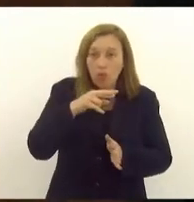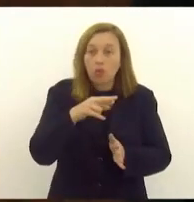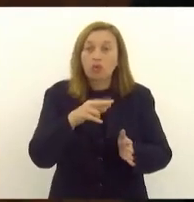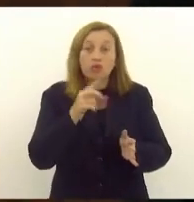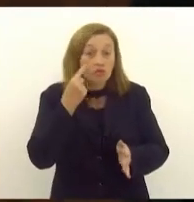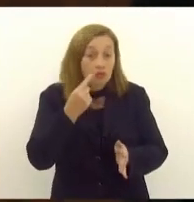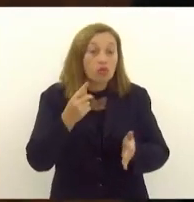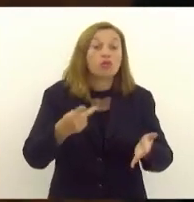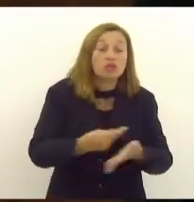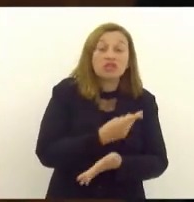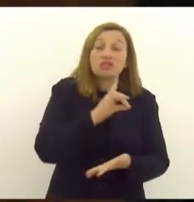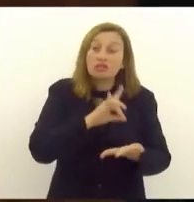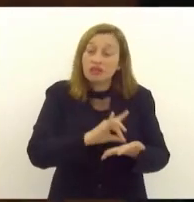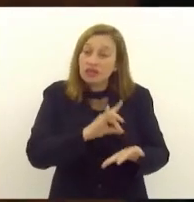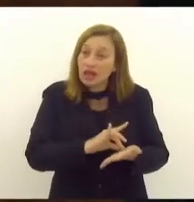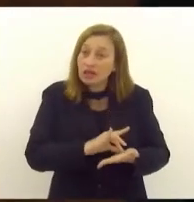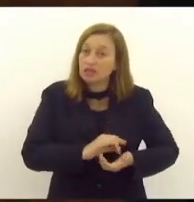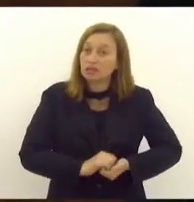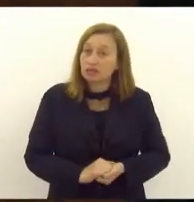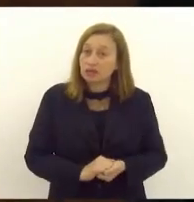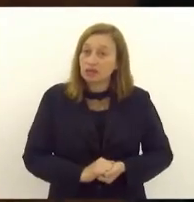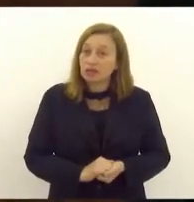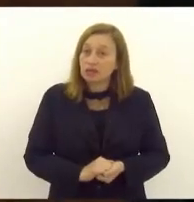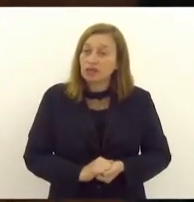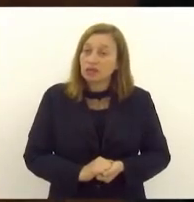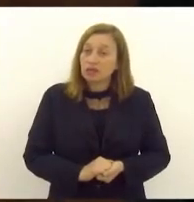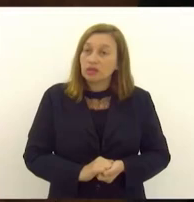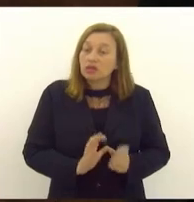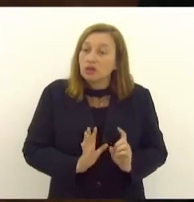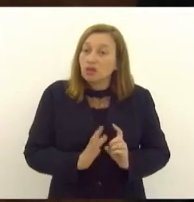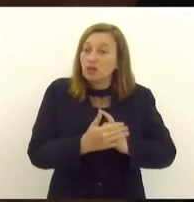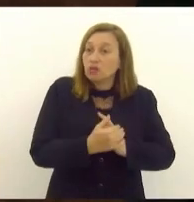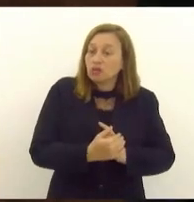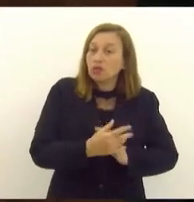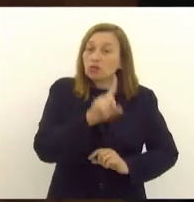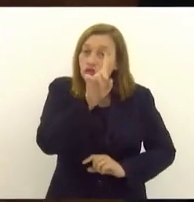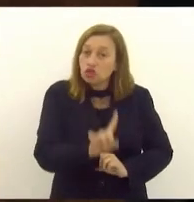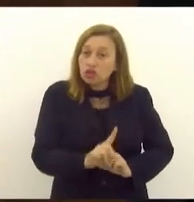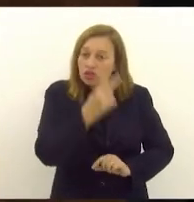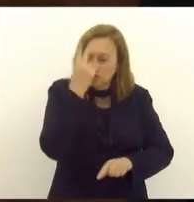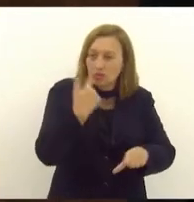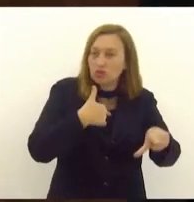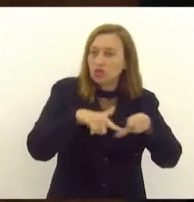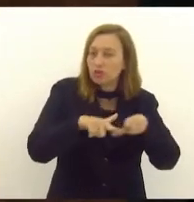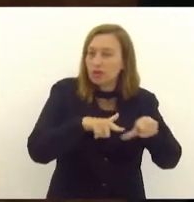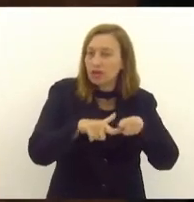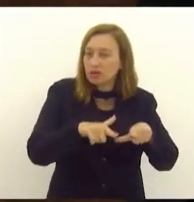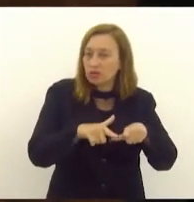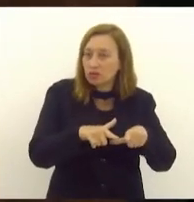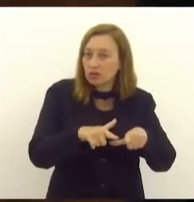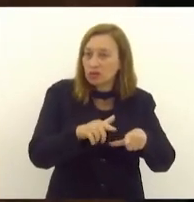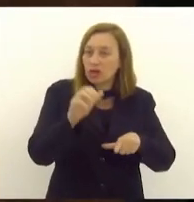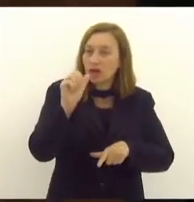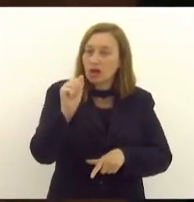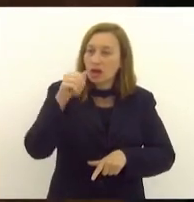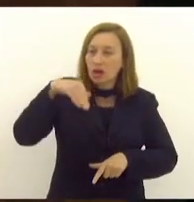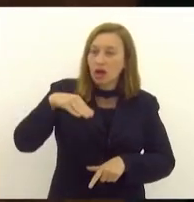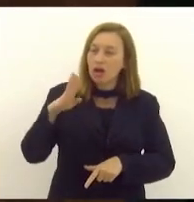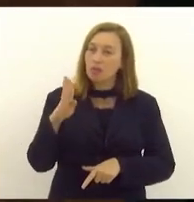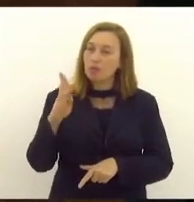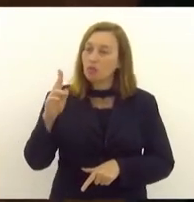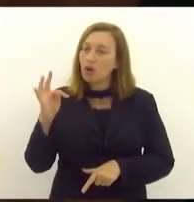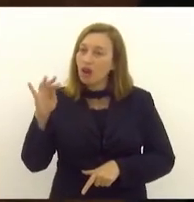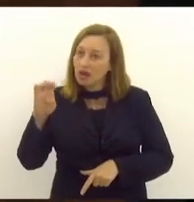ocorridos com vistas a resguardar o direito do trabalhador dos trabalhadores ambulantes e o encaminhamento